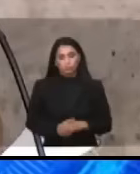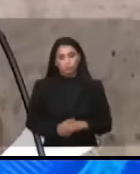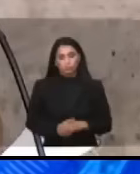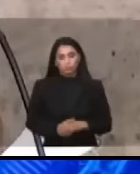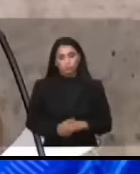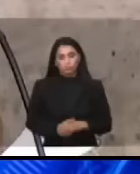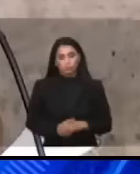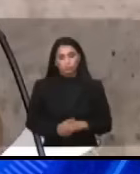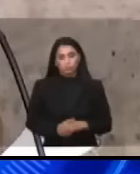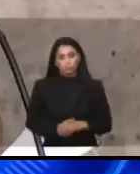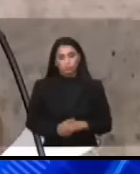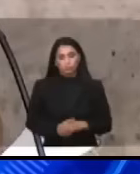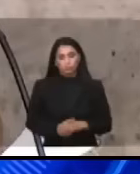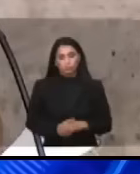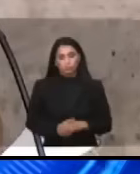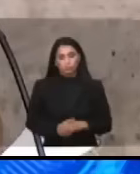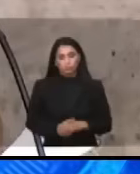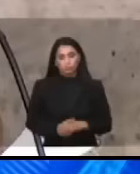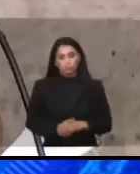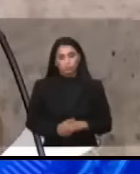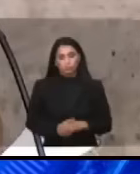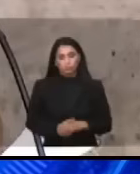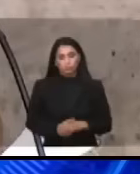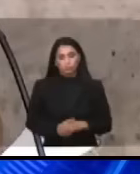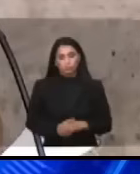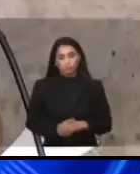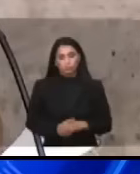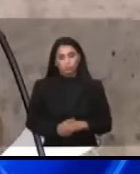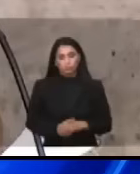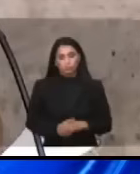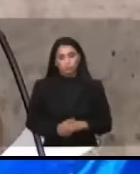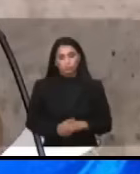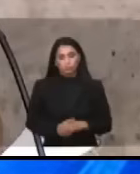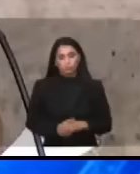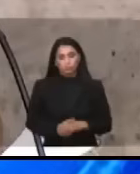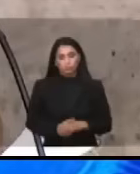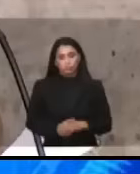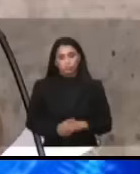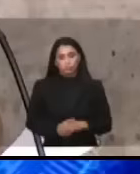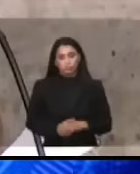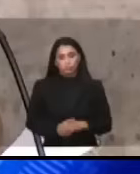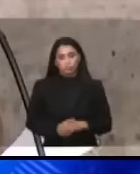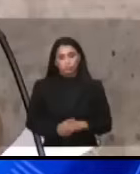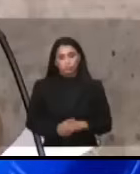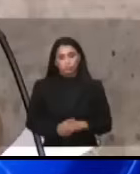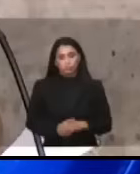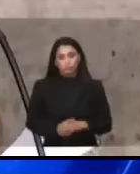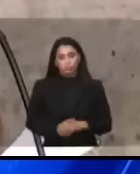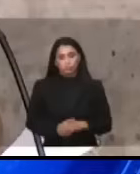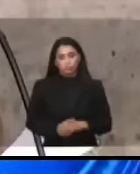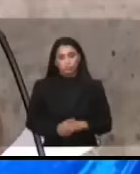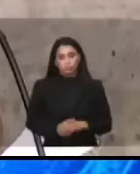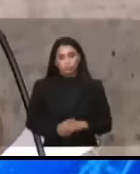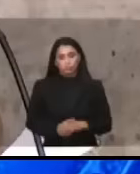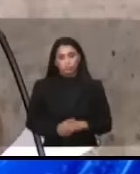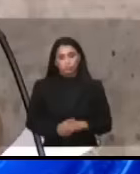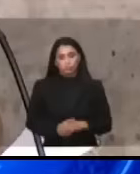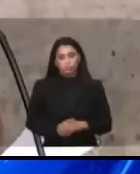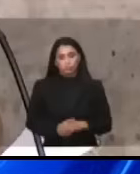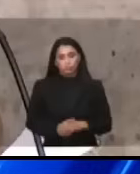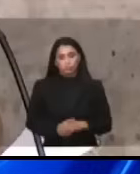ela é fundamental para que você entenda. Porque você fala assim, cara, como pode o